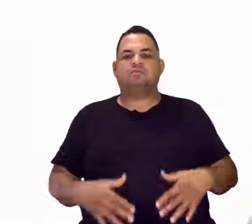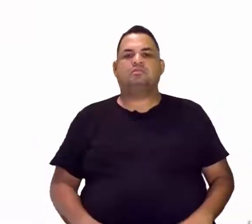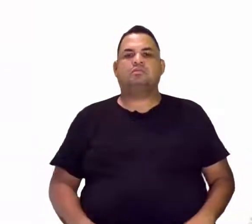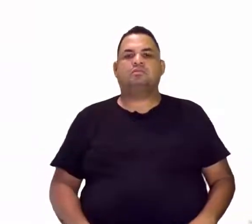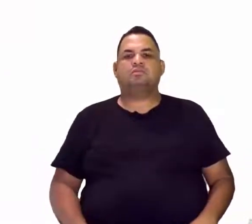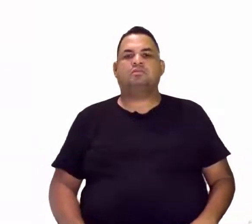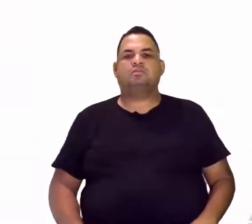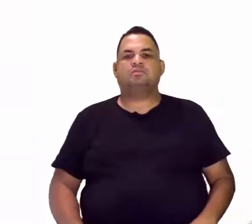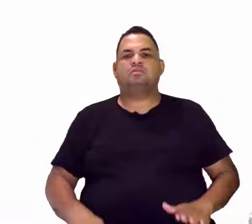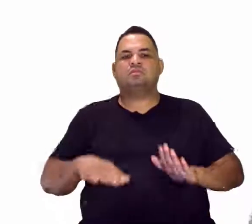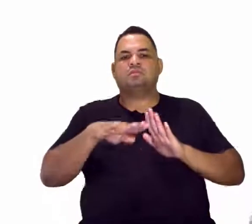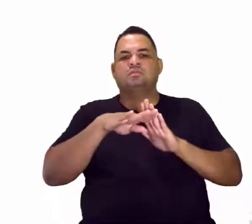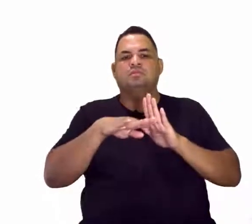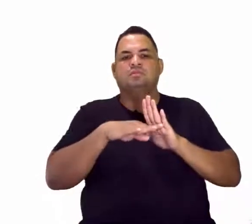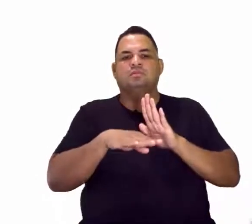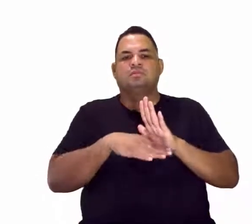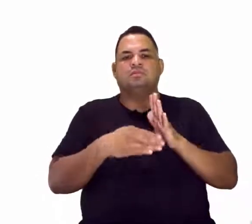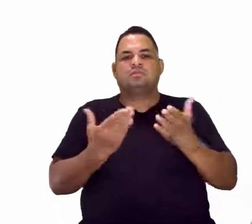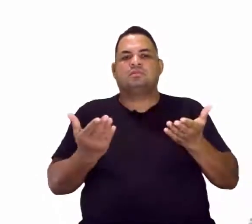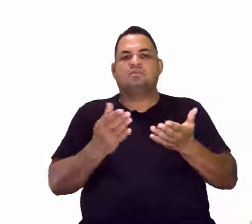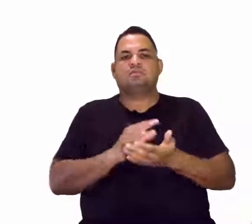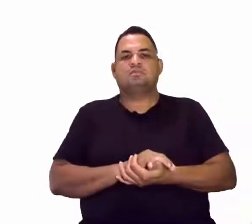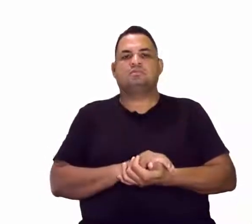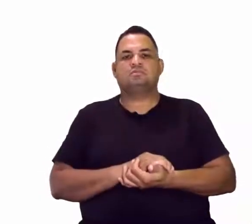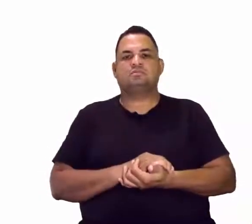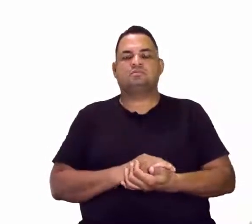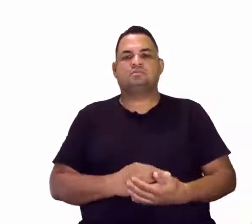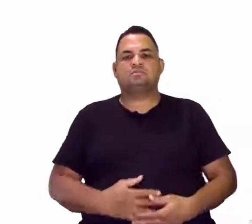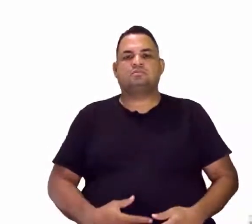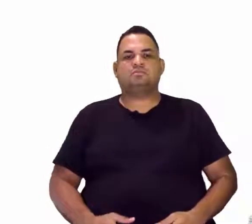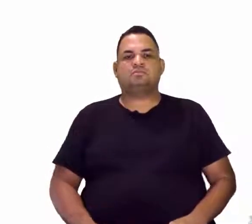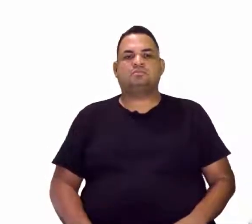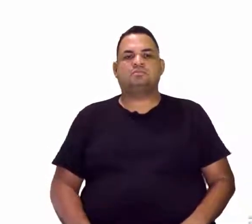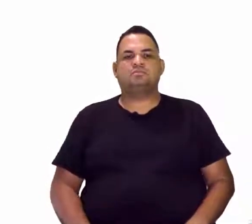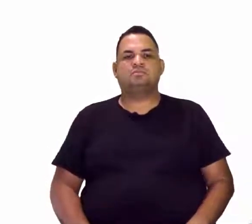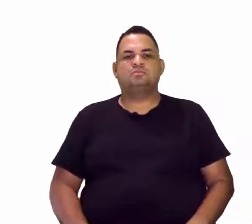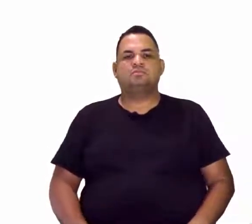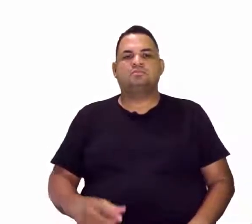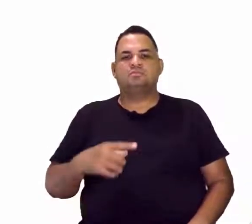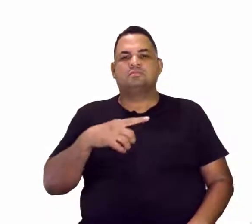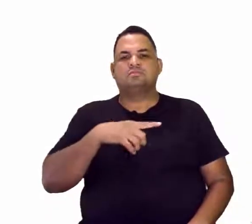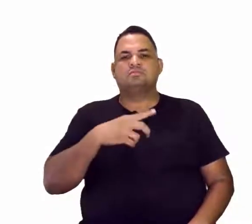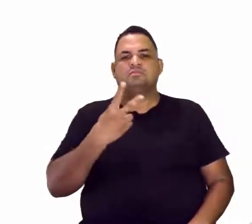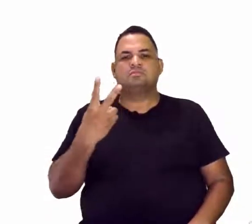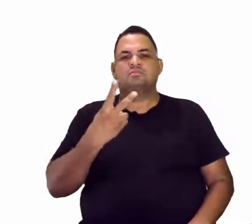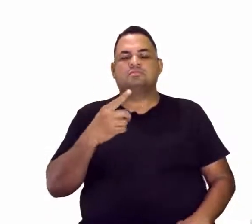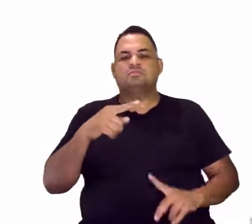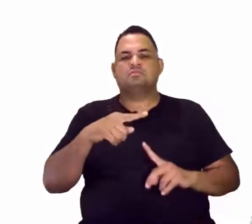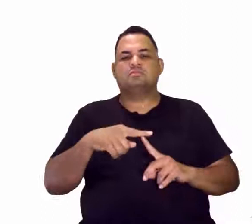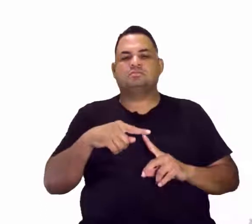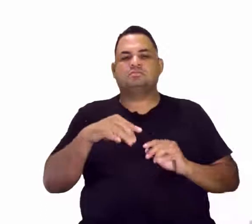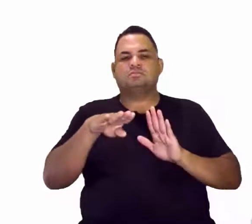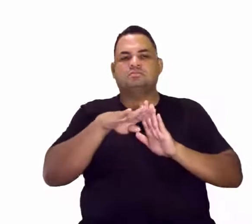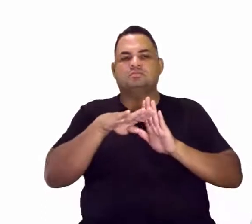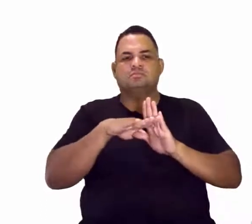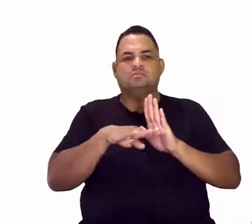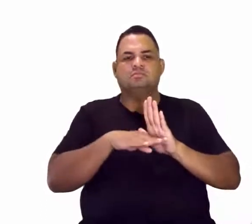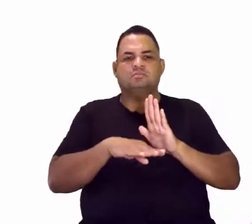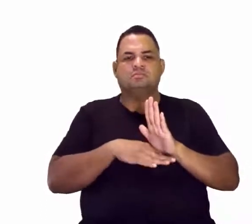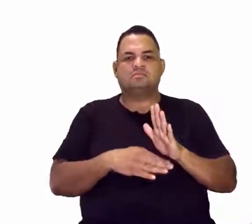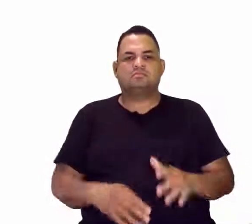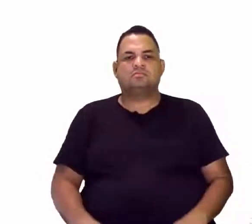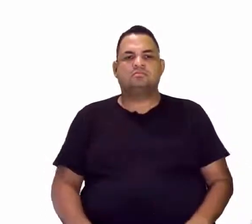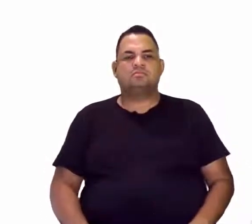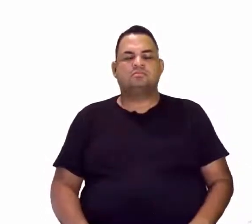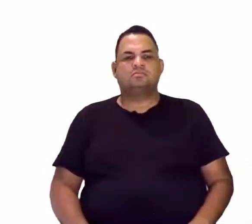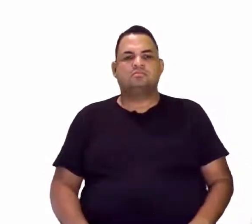aqui também a classificação com relação ao ponto de ebulição. Aqui a gente tem 2 tipos de classificação.